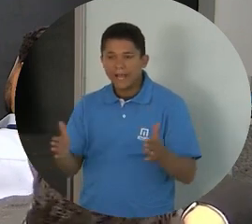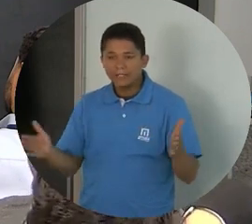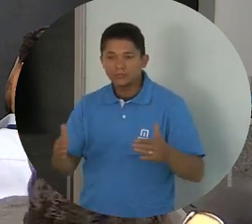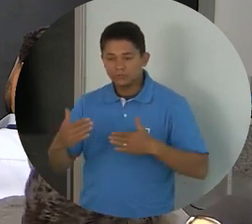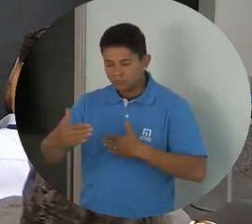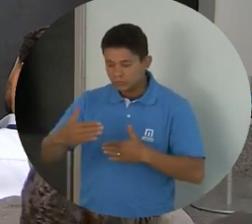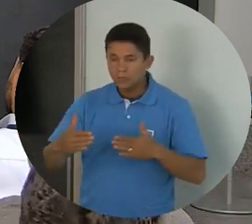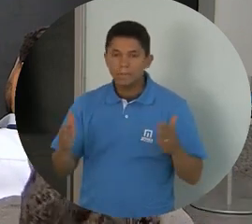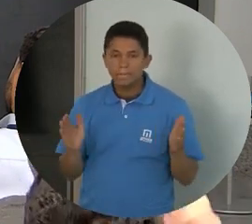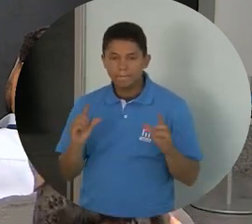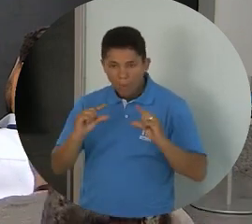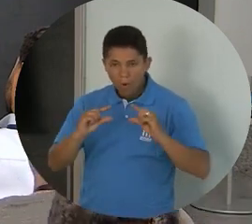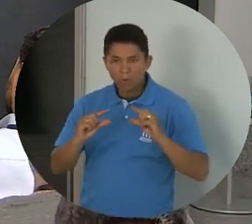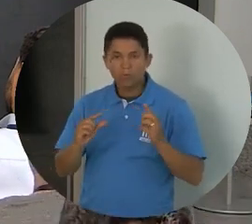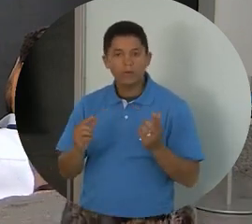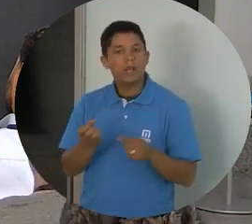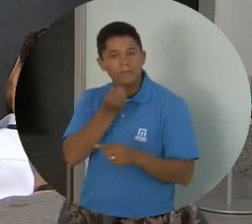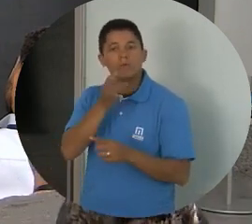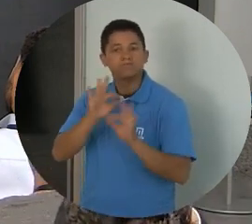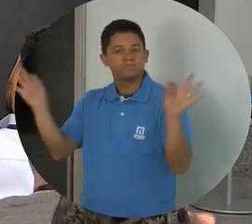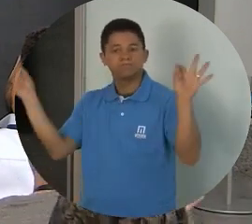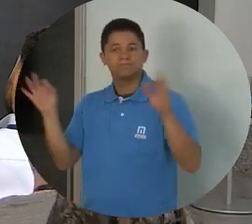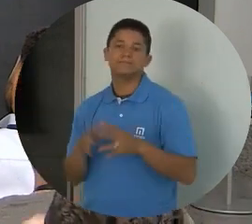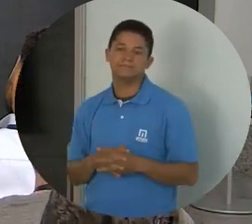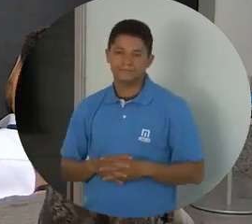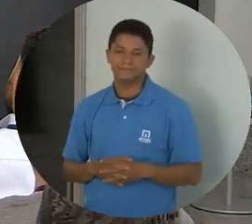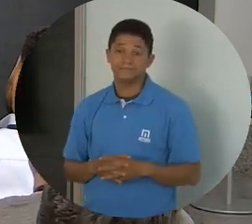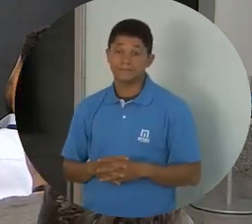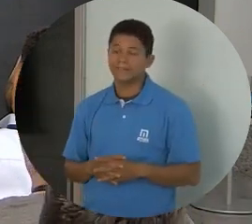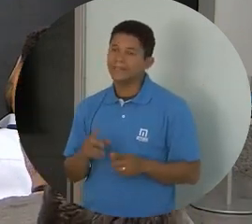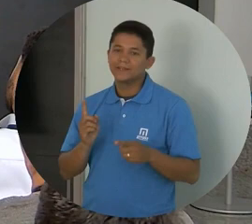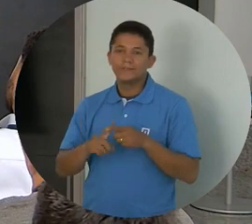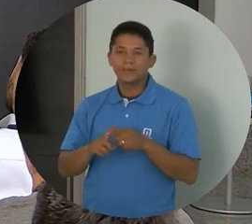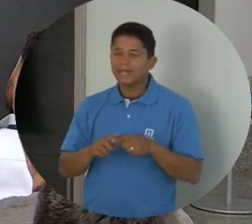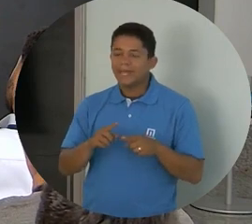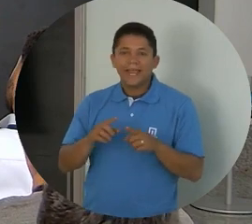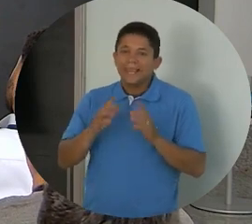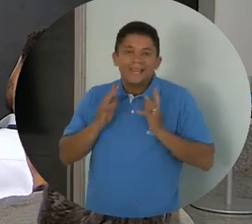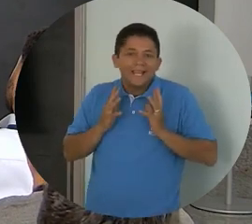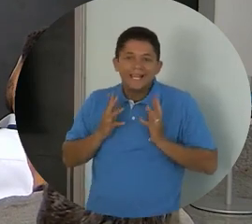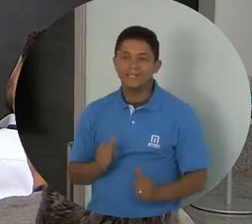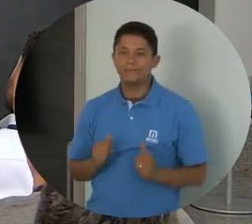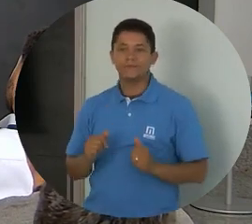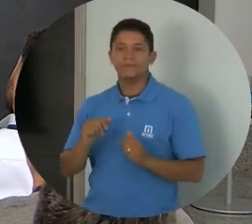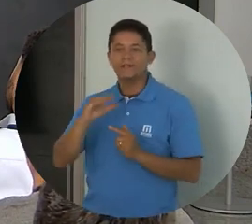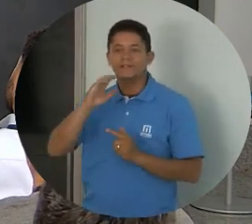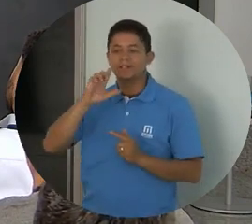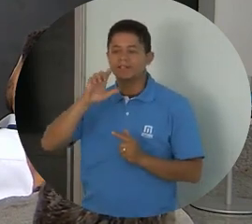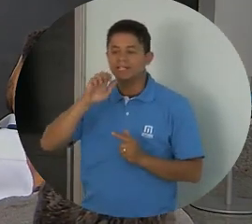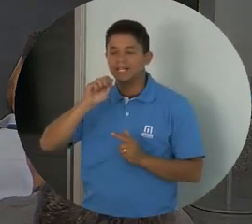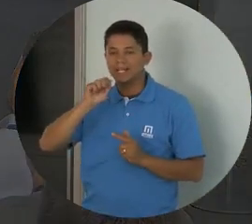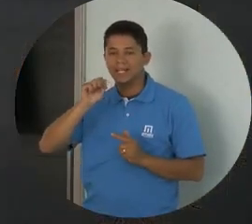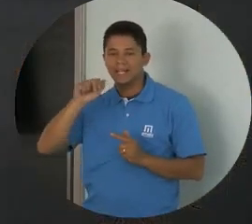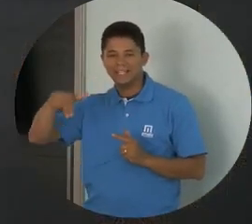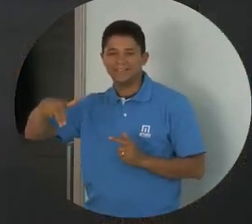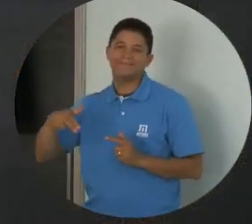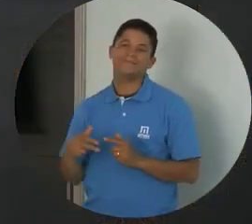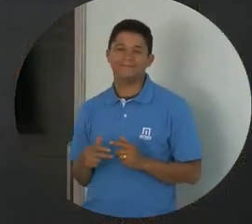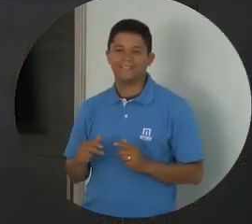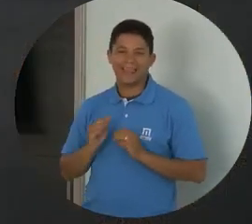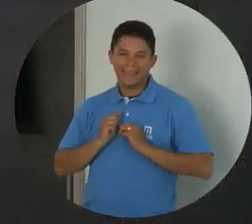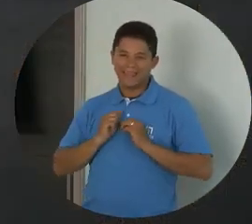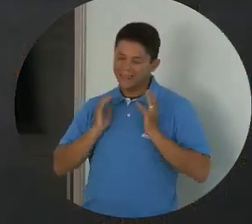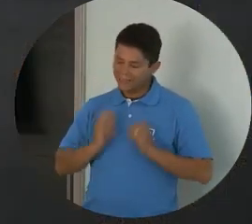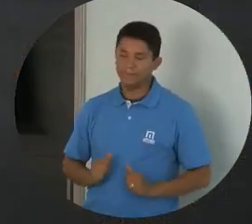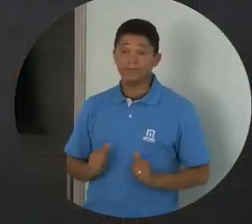aqui, mas ela ocupa muito pouco espaço. Ela é uma solução bem clean, bem limpa, sabe? Ela demanda pouco espaço, faz pouca